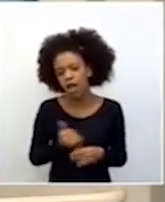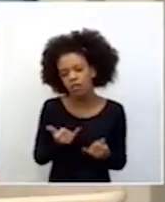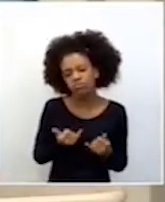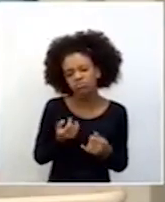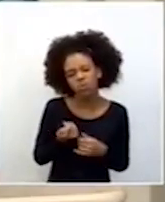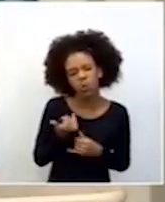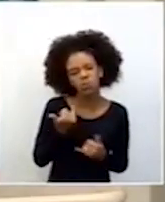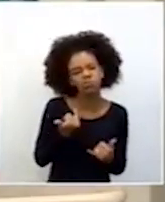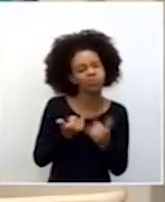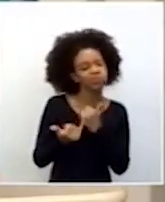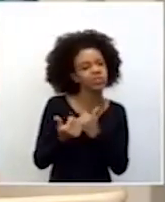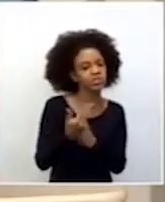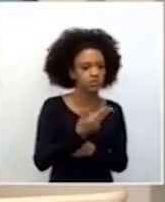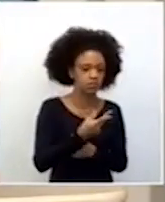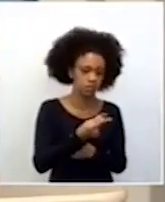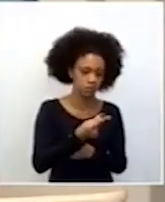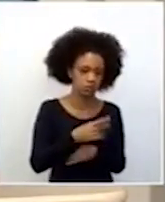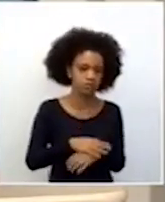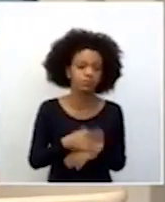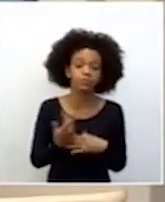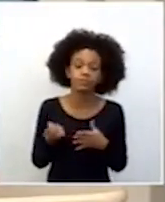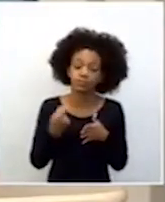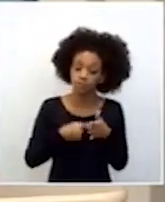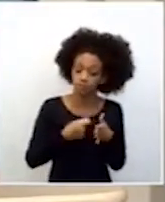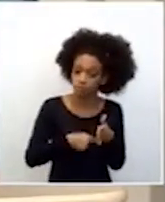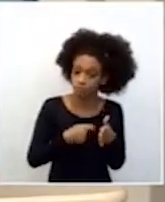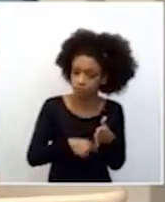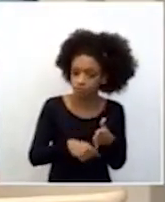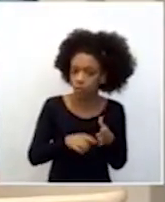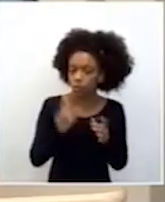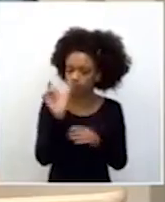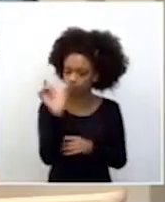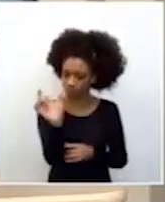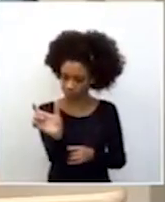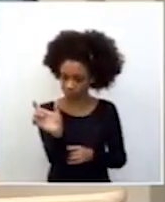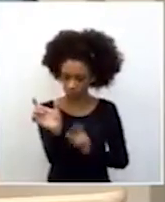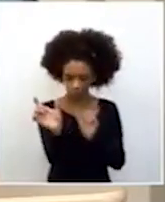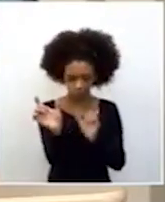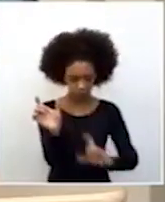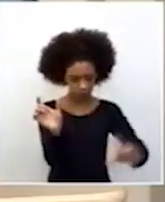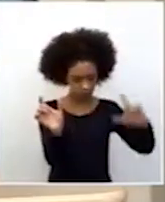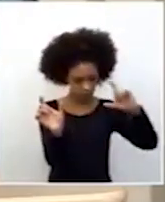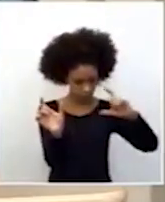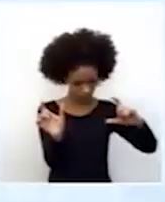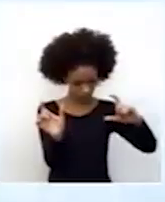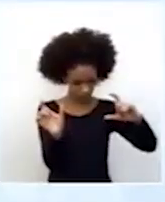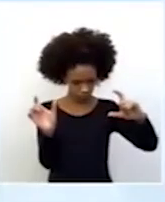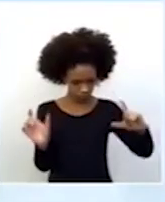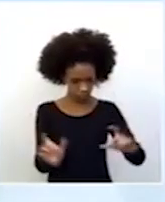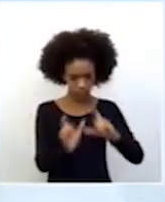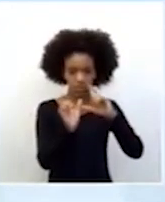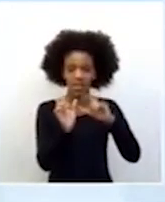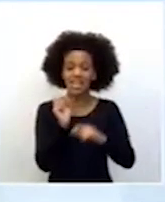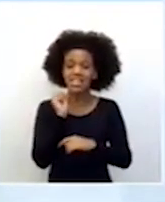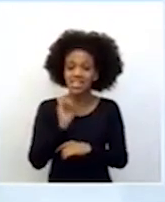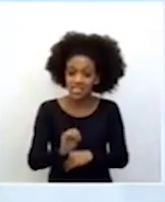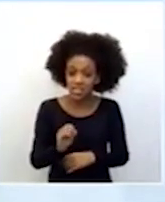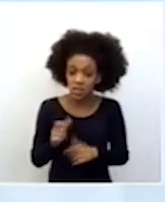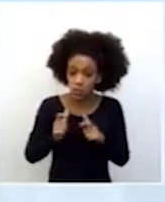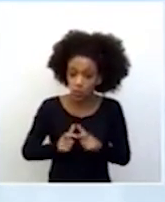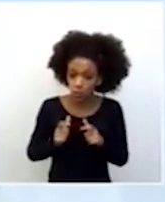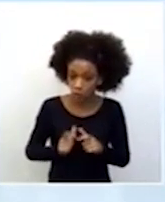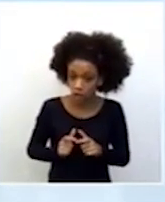tentar relacionar o que estava escrito com a foto, com a imagem. E se no lugar dos ursos fossem